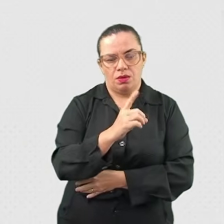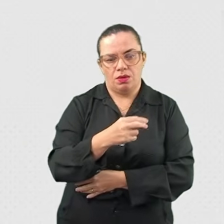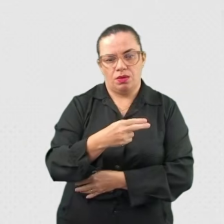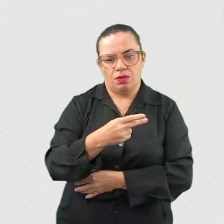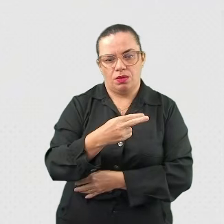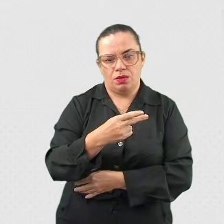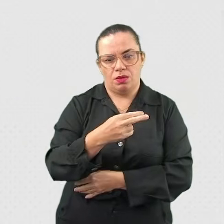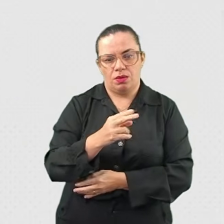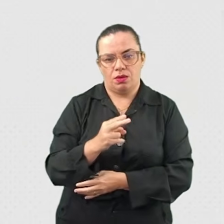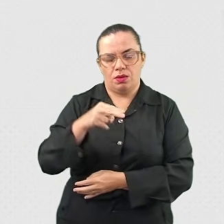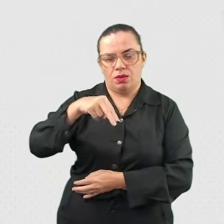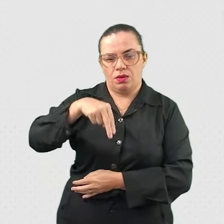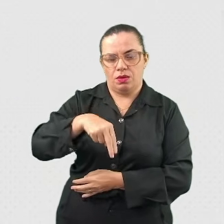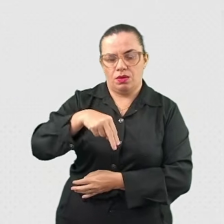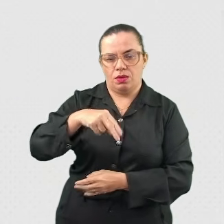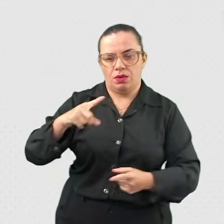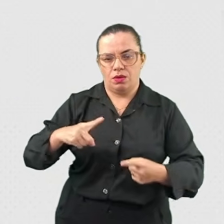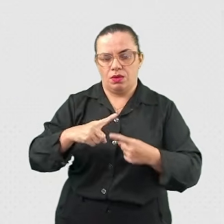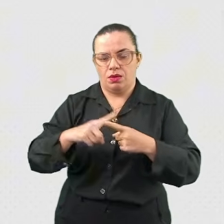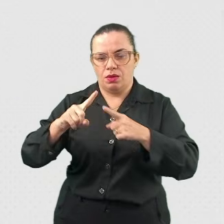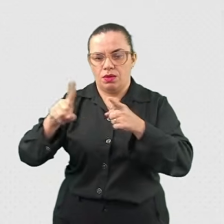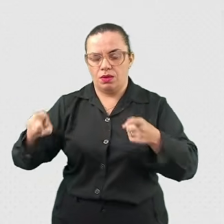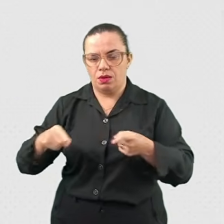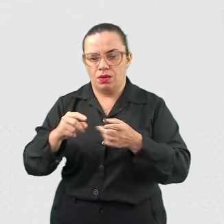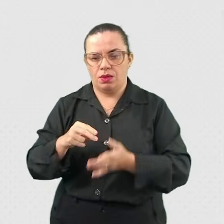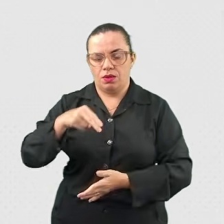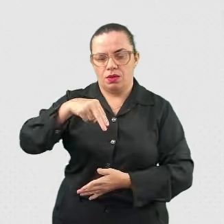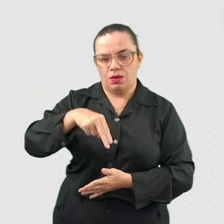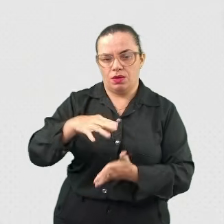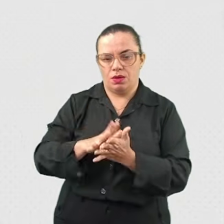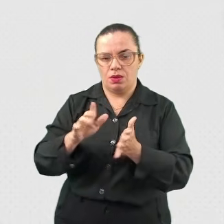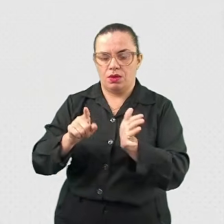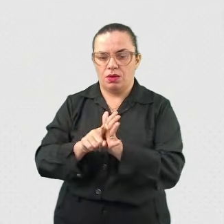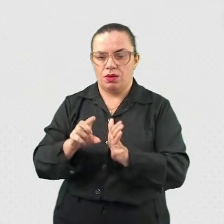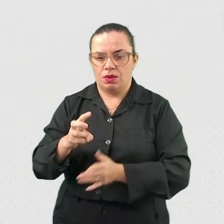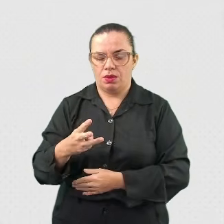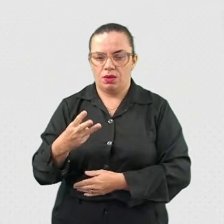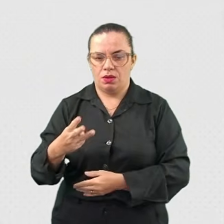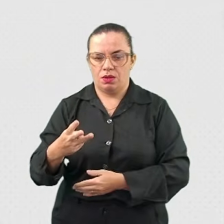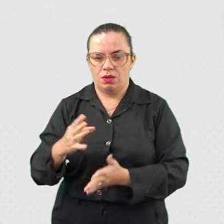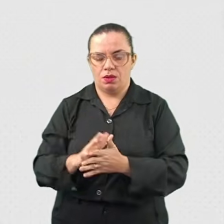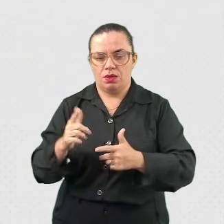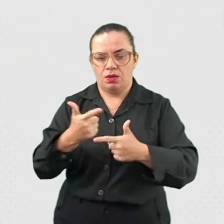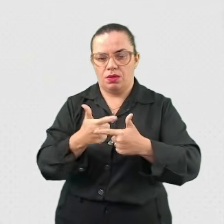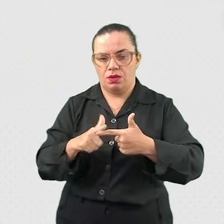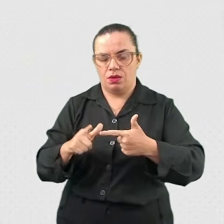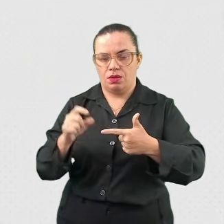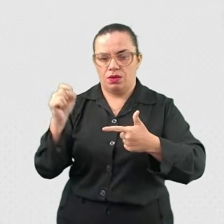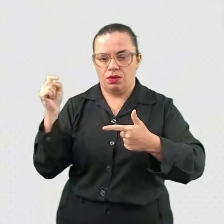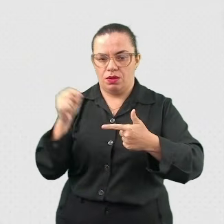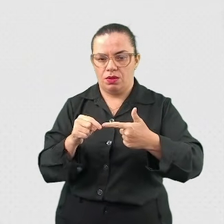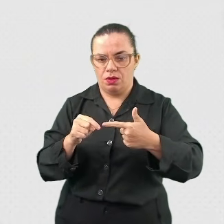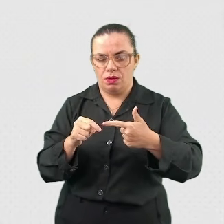n, que multiplica n menos 3. E nós vamos dividir isso aqui por